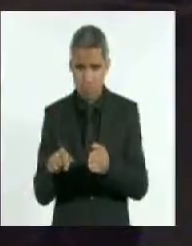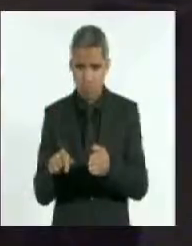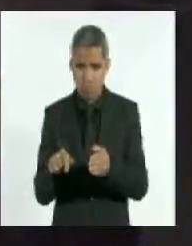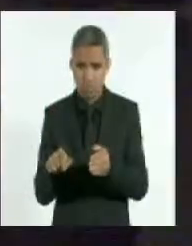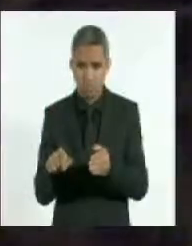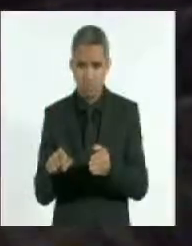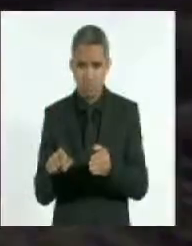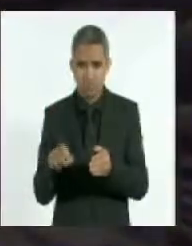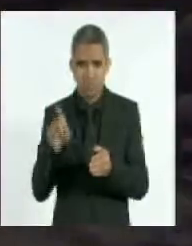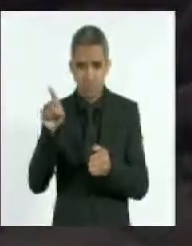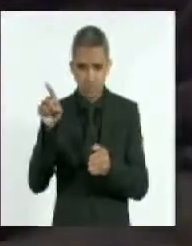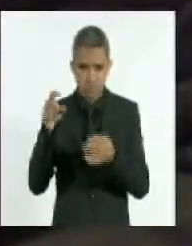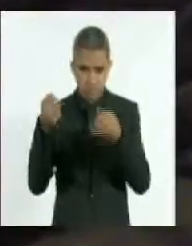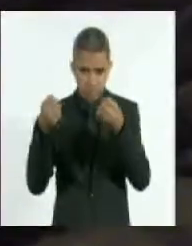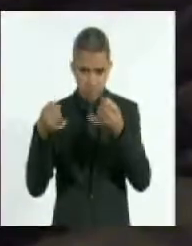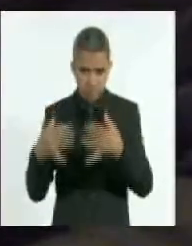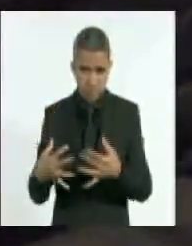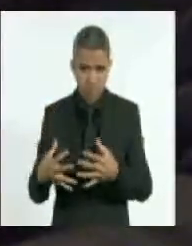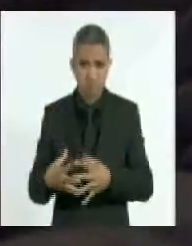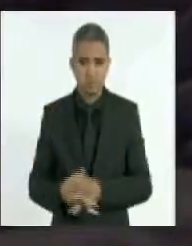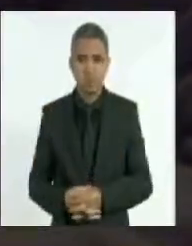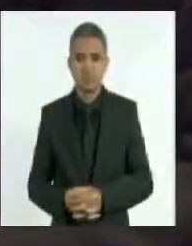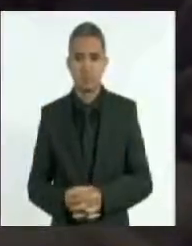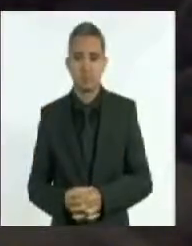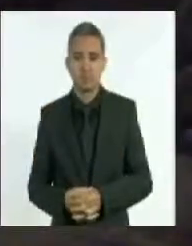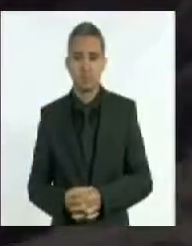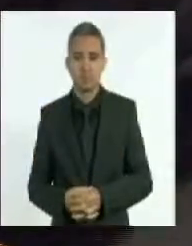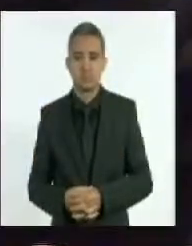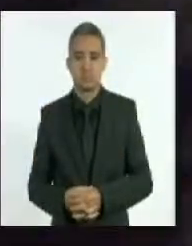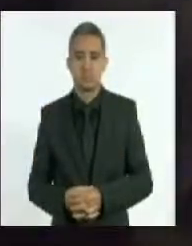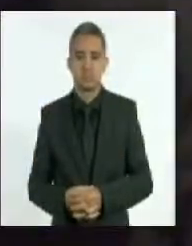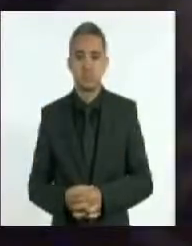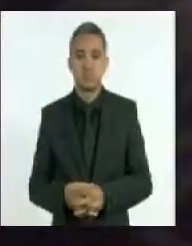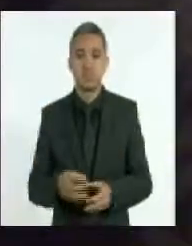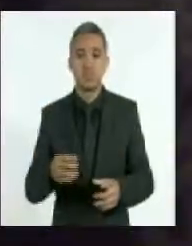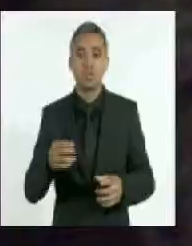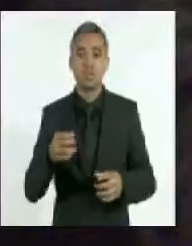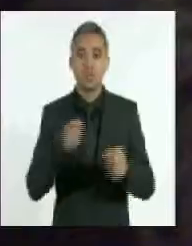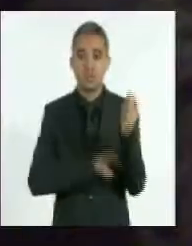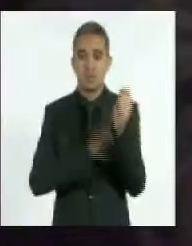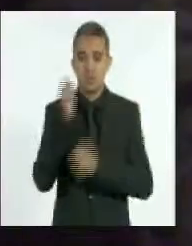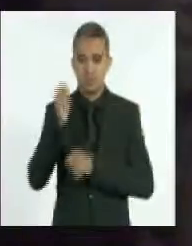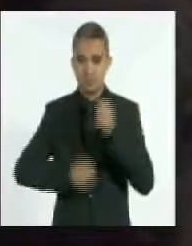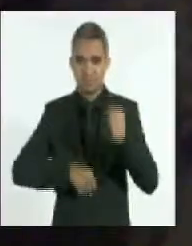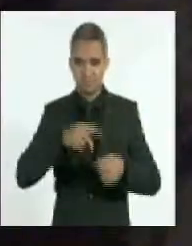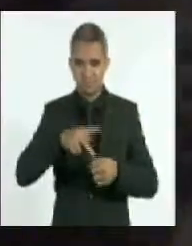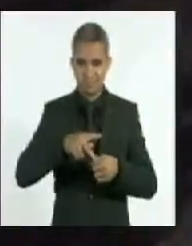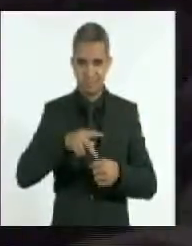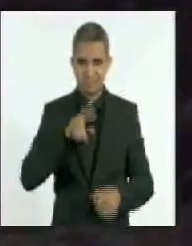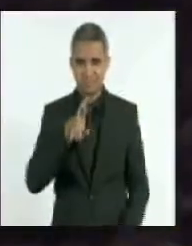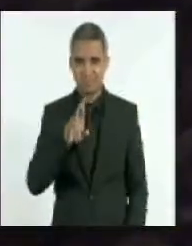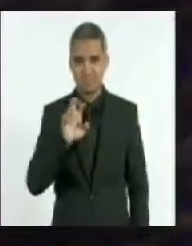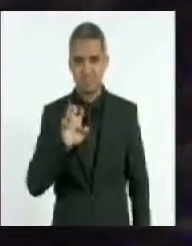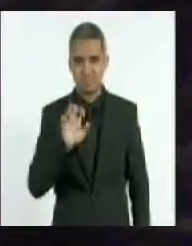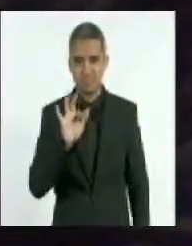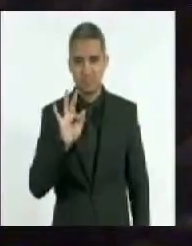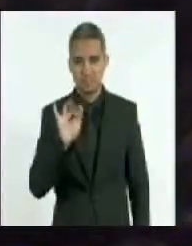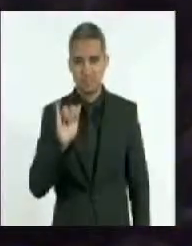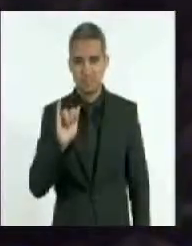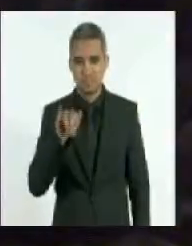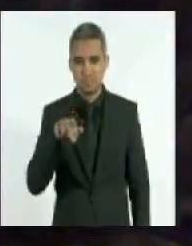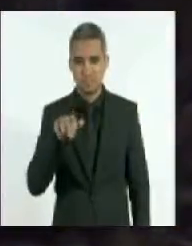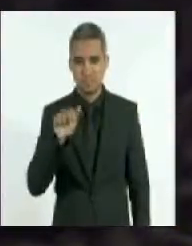do pronunciamento de Vossa Excelência em relação à refinaria Premium. Vossa Excelência lembra que